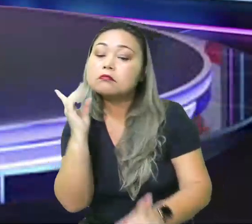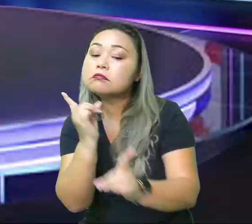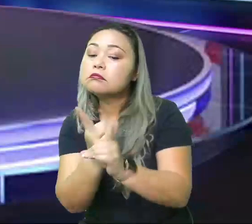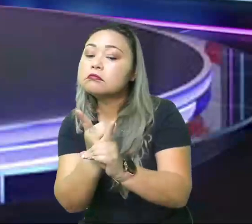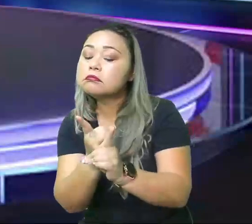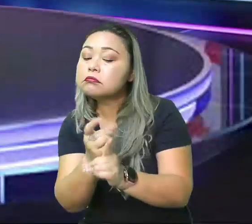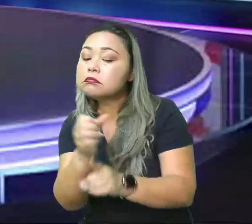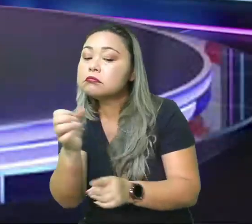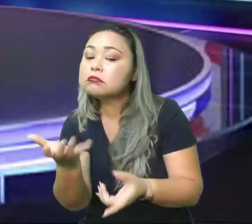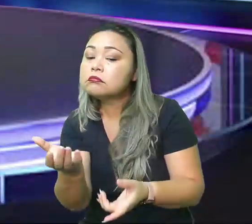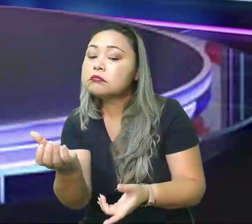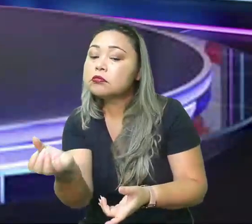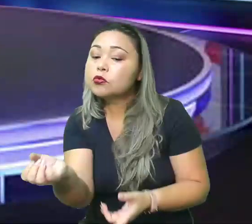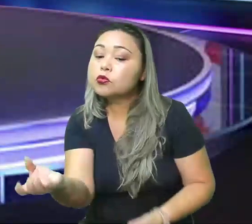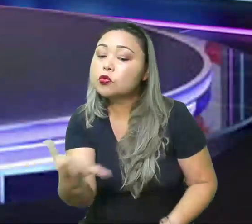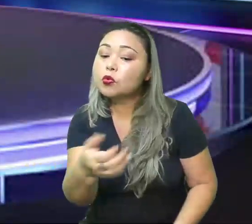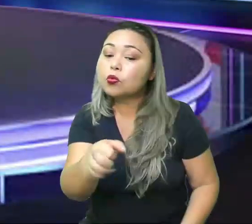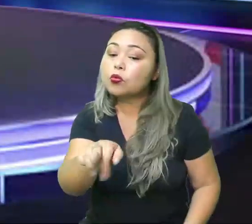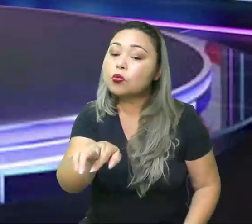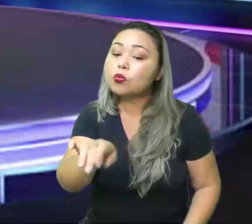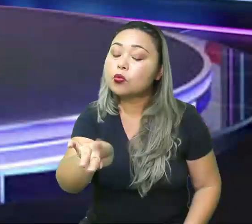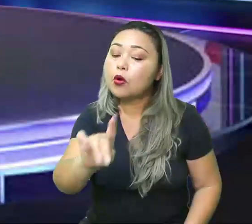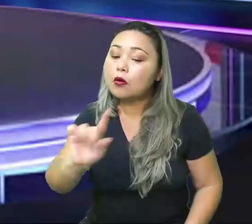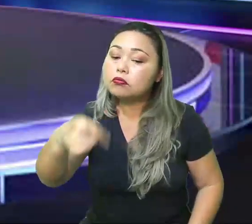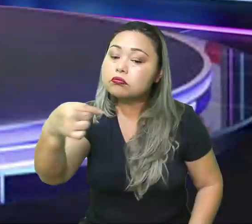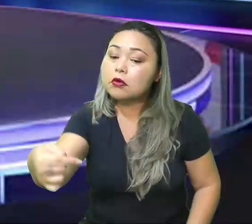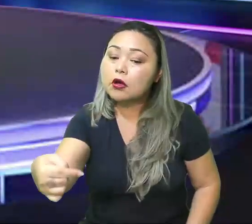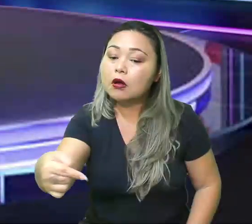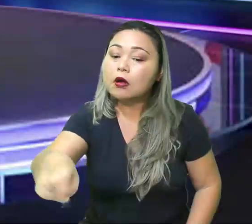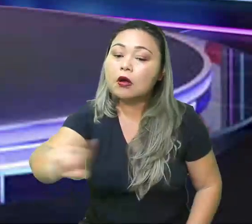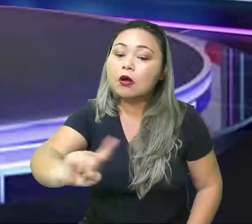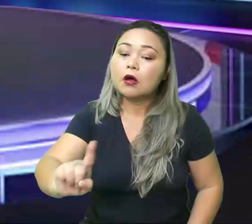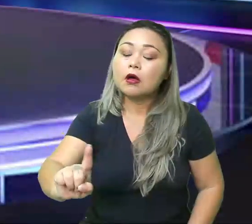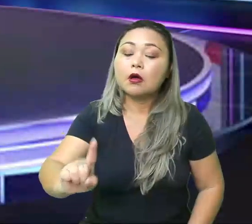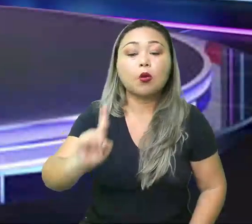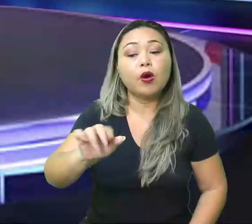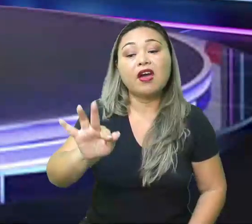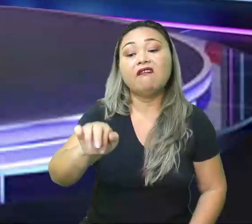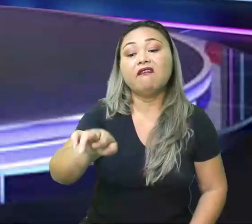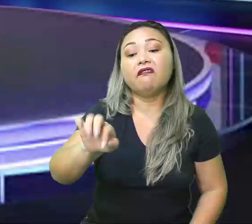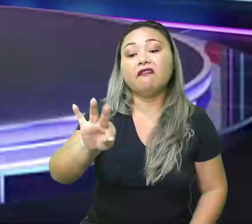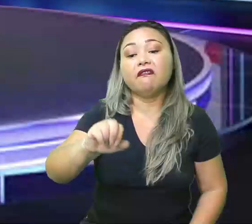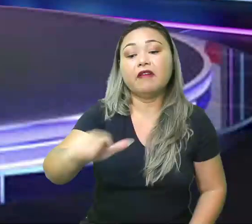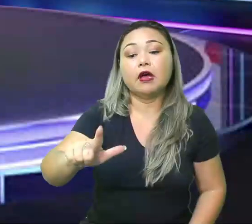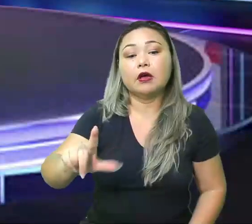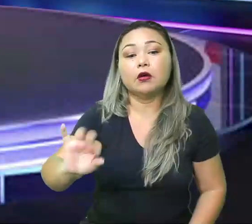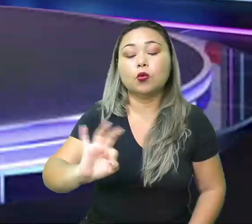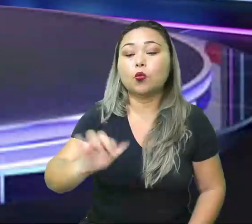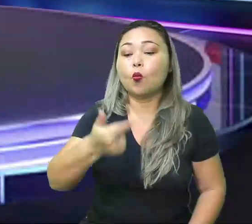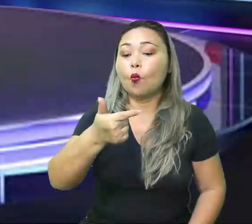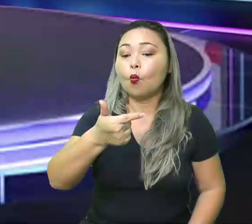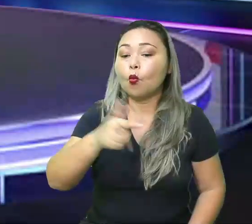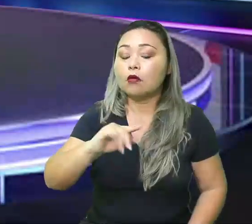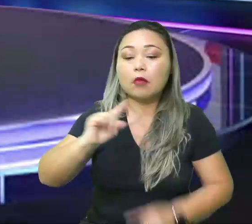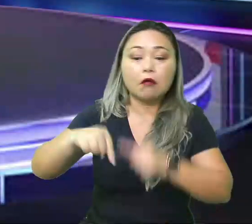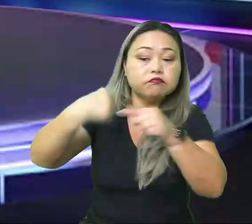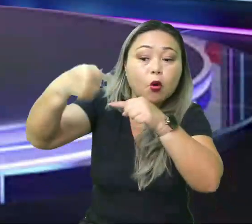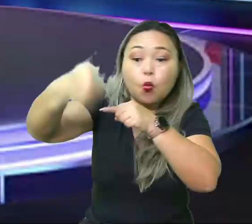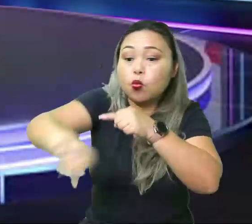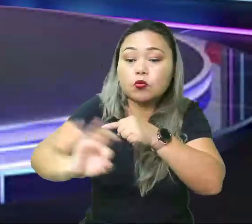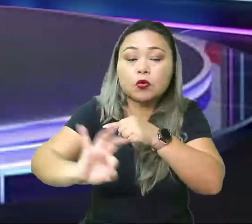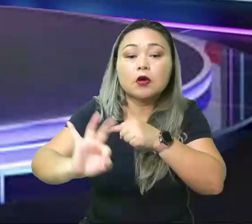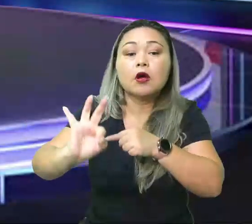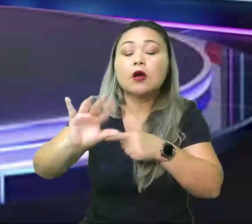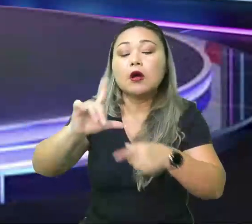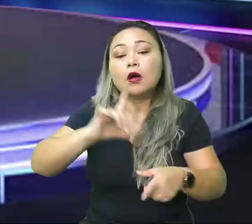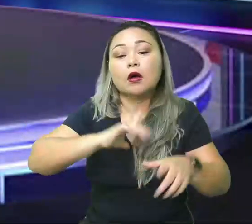um novo indivíduo, fruto dessa reprodução, só que ele não é fértil, ele é estéril, tá certo? É o